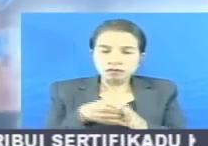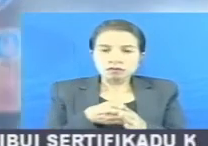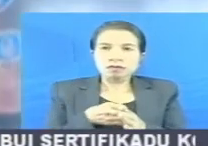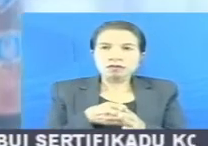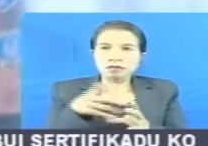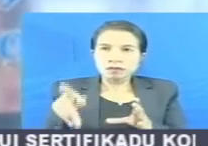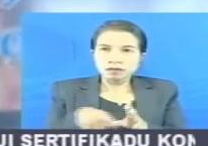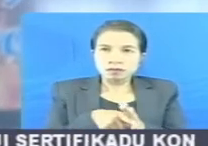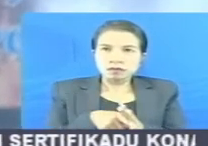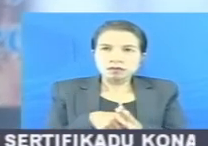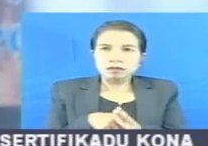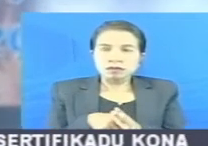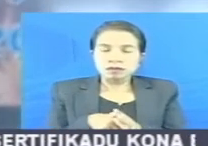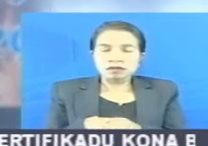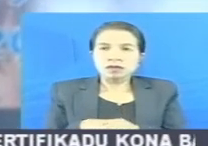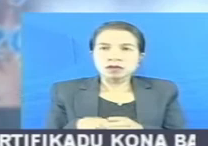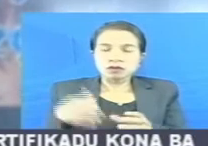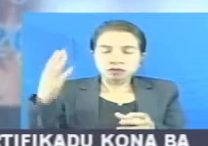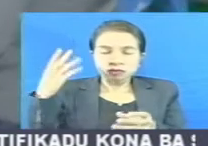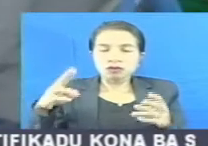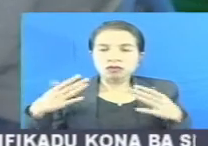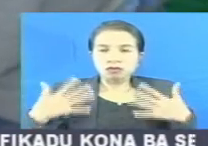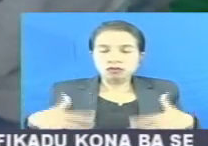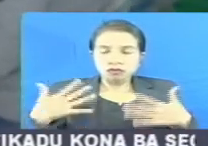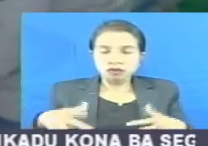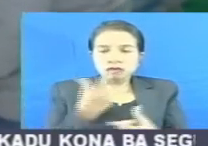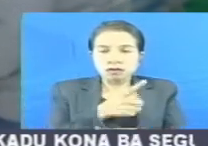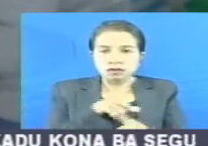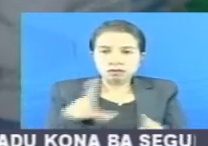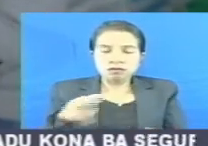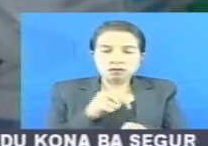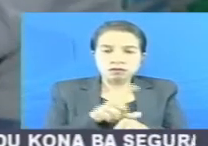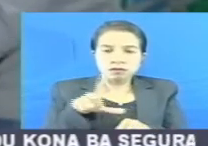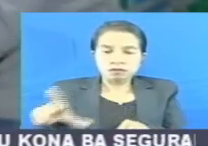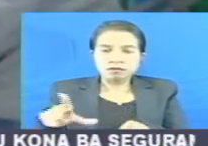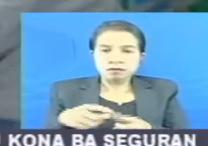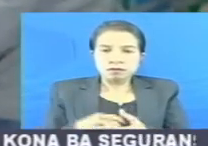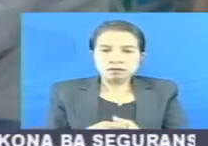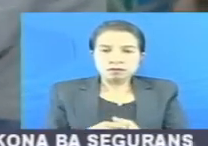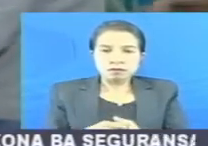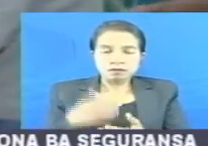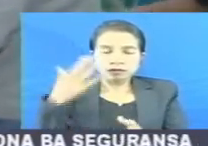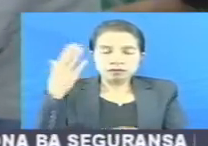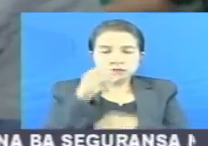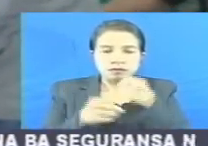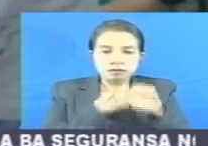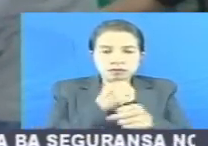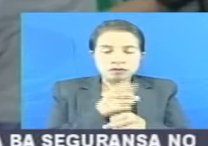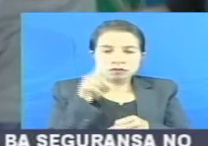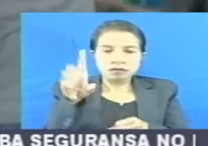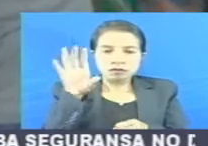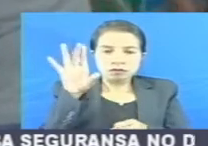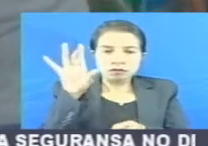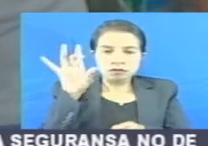resistência armada fase guerrilha durante funo libertação nacional. Iha tinan rihundatu